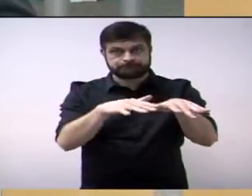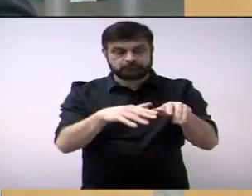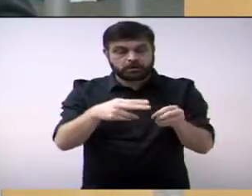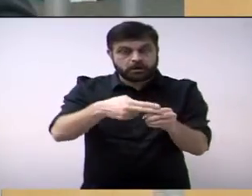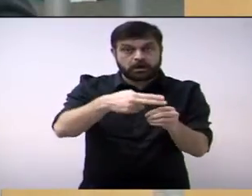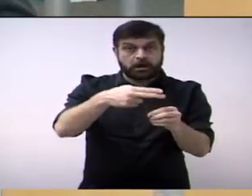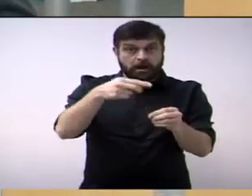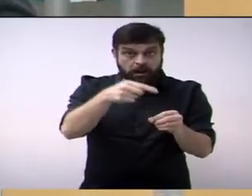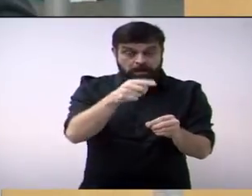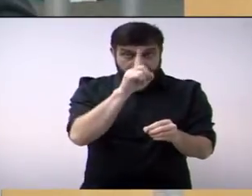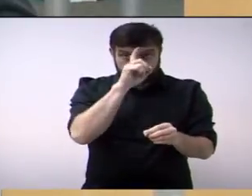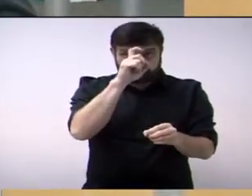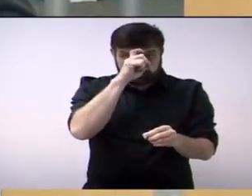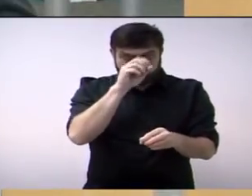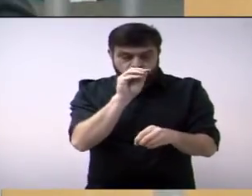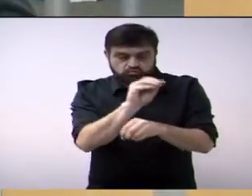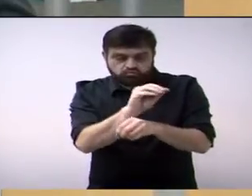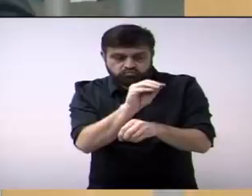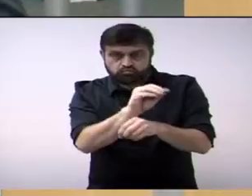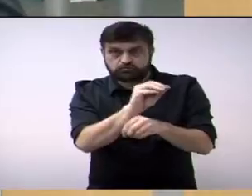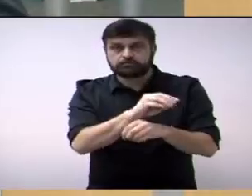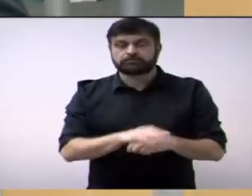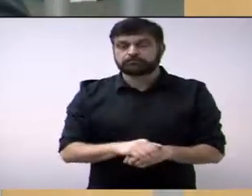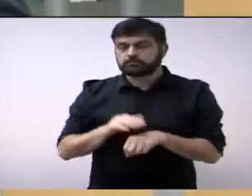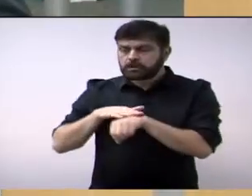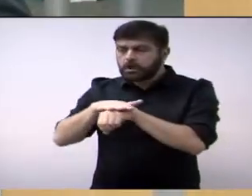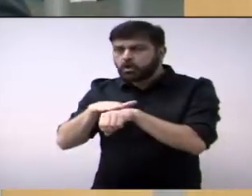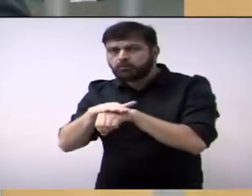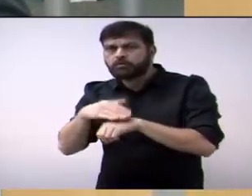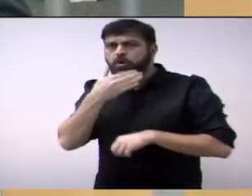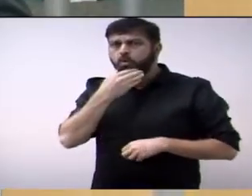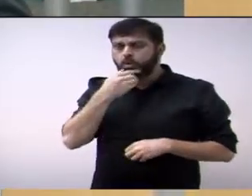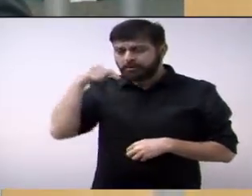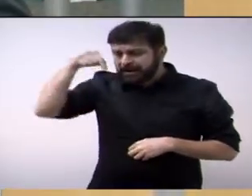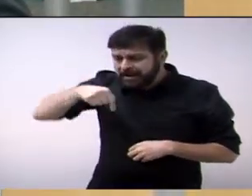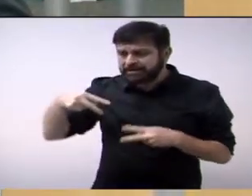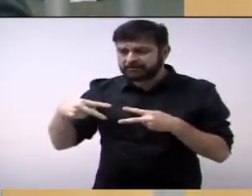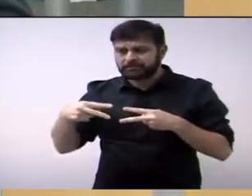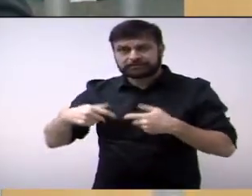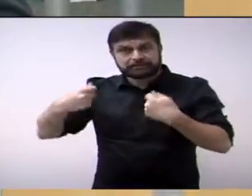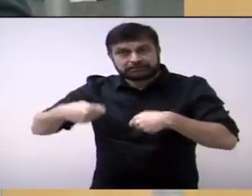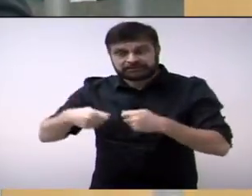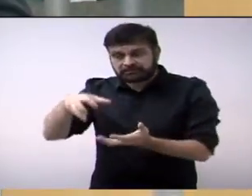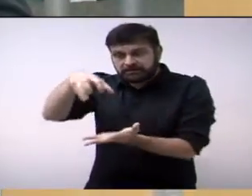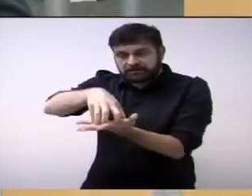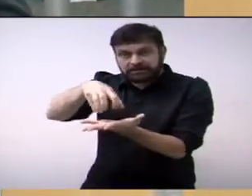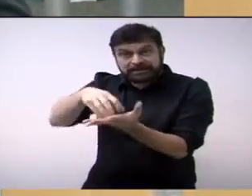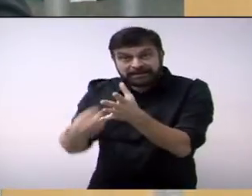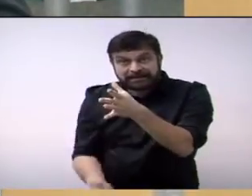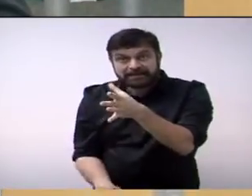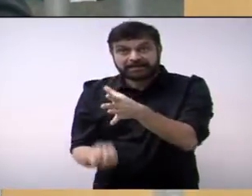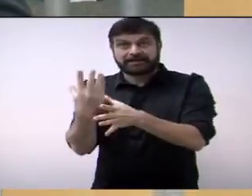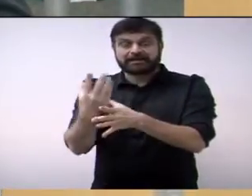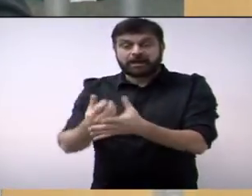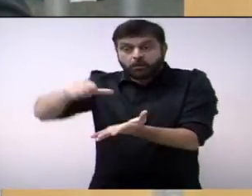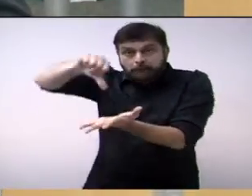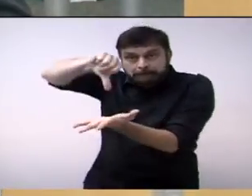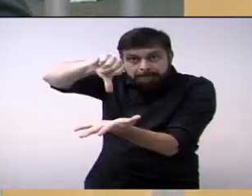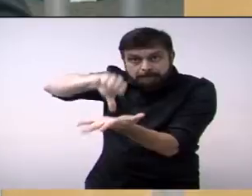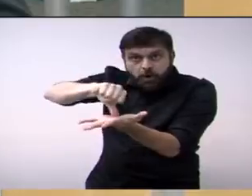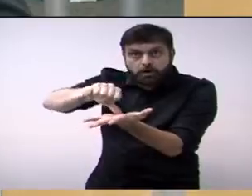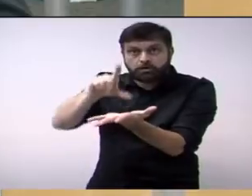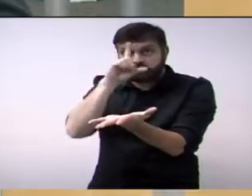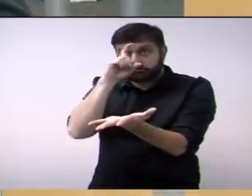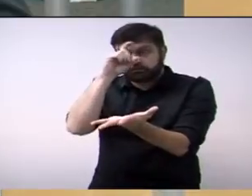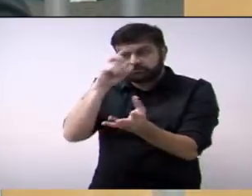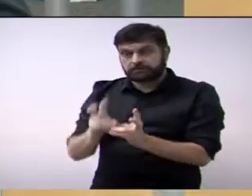E, dentre a conversa, a possibilidade da instalação desse hospital no nosso